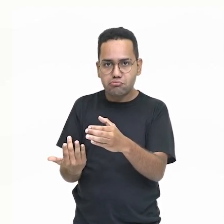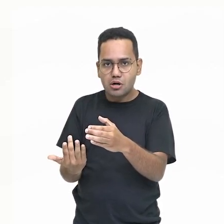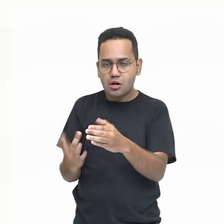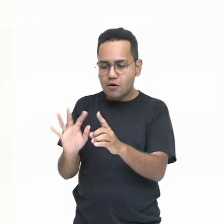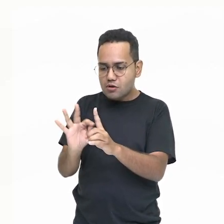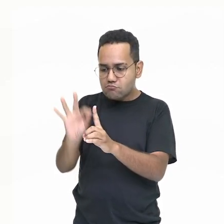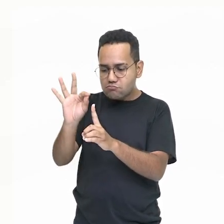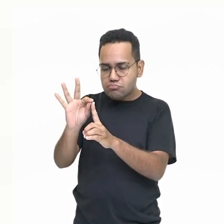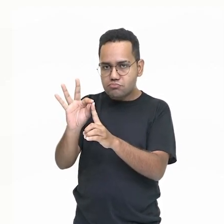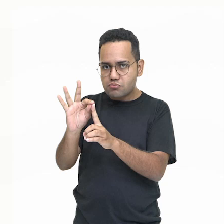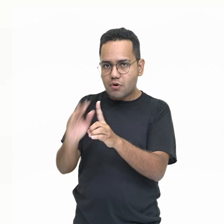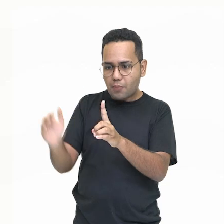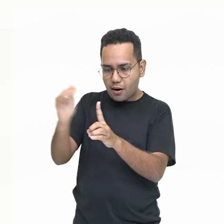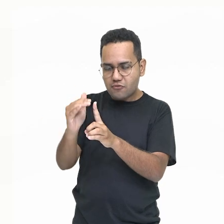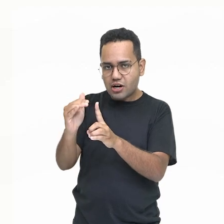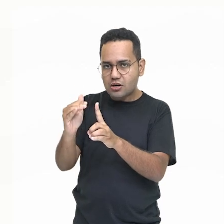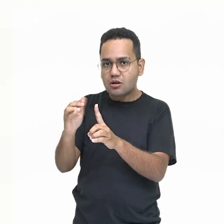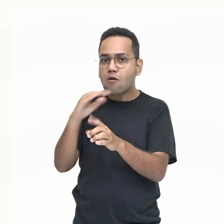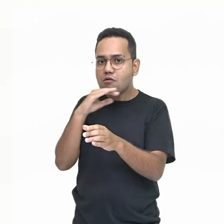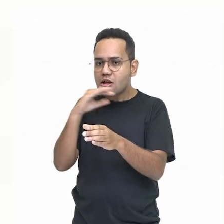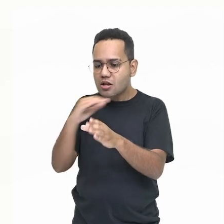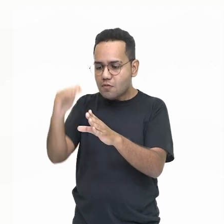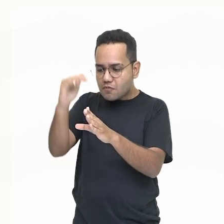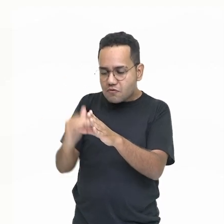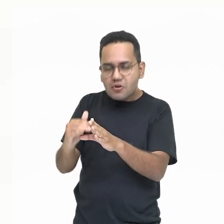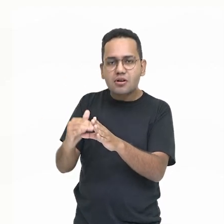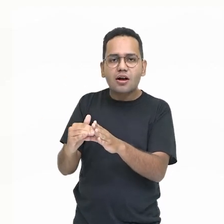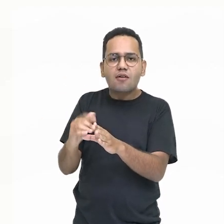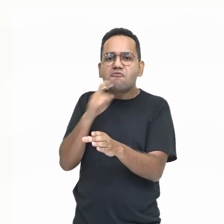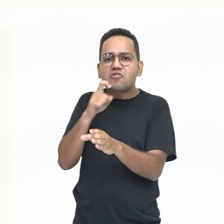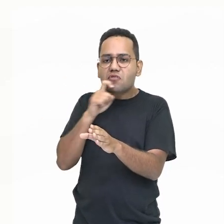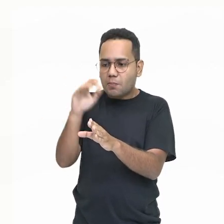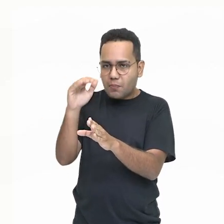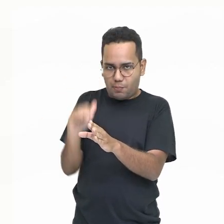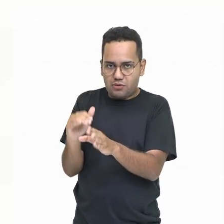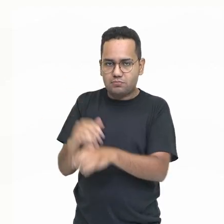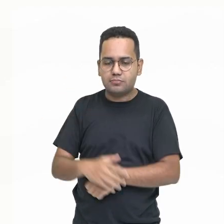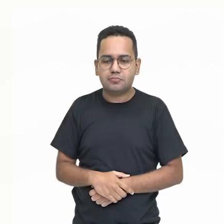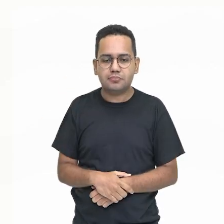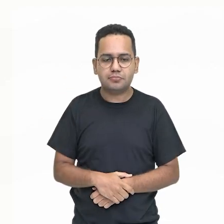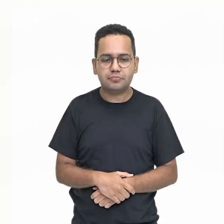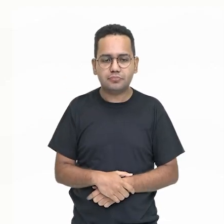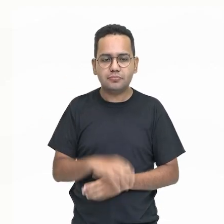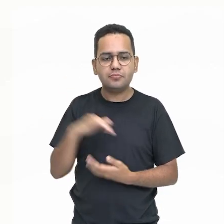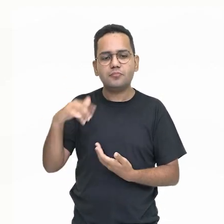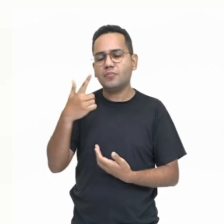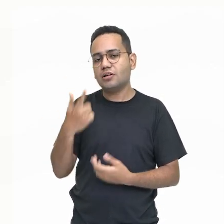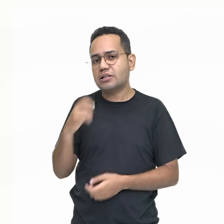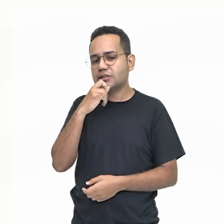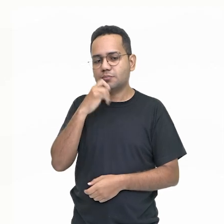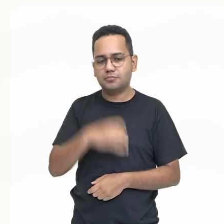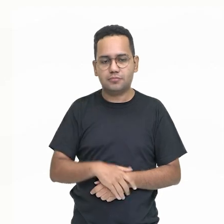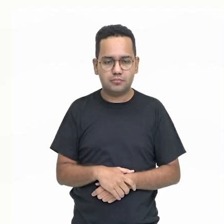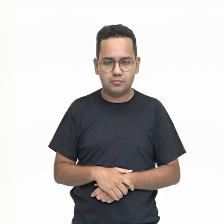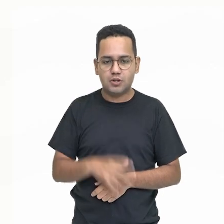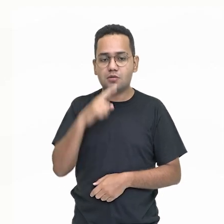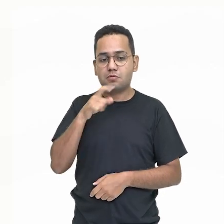nesse processo aí. Temos a geladeira e o congelador, o ar-condicionado,